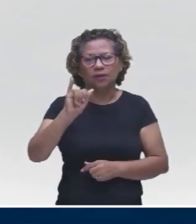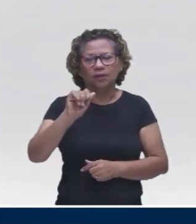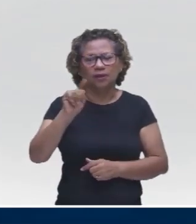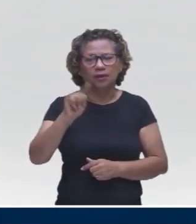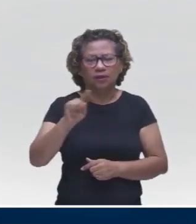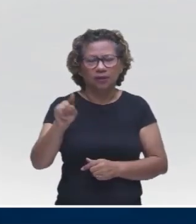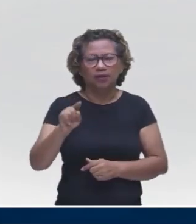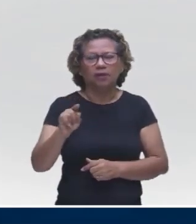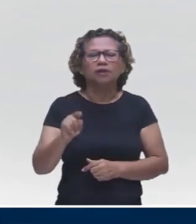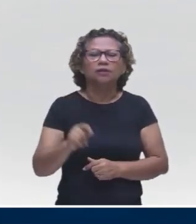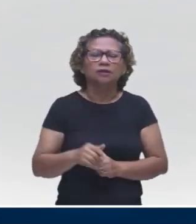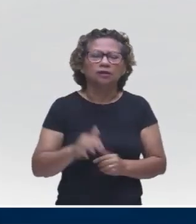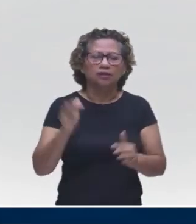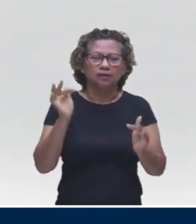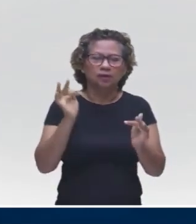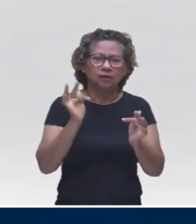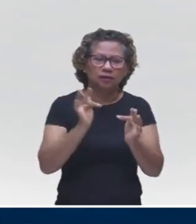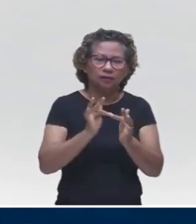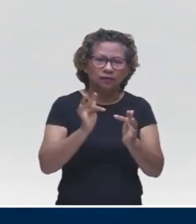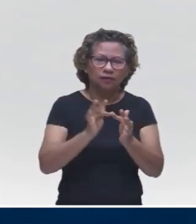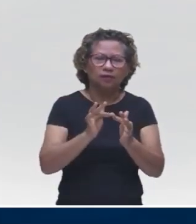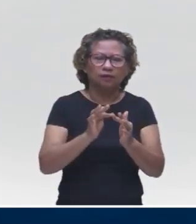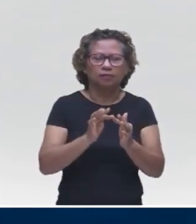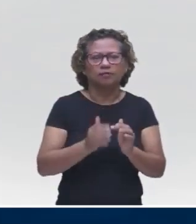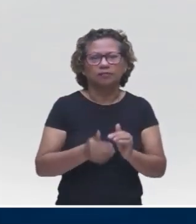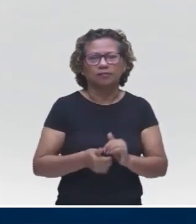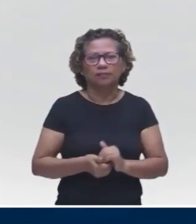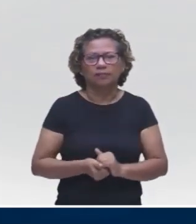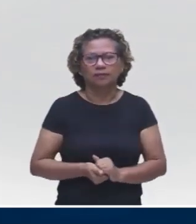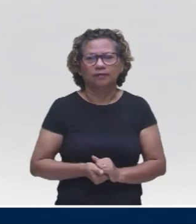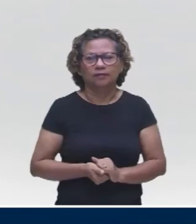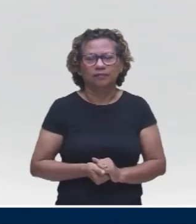Se nós colocarmos aqui A igual a 2